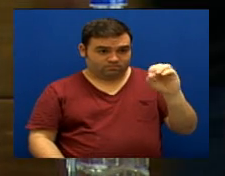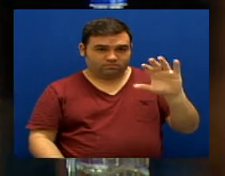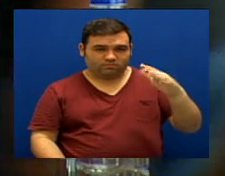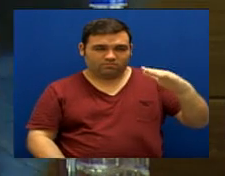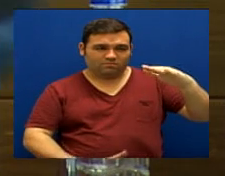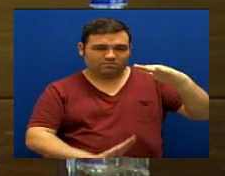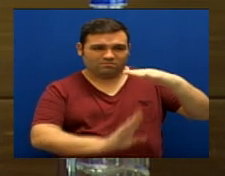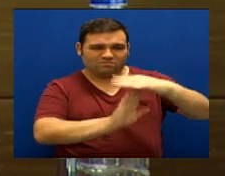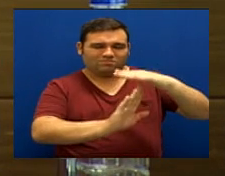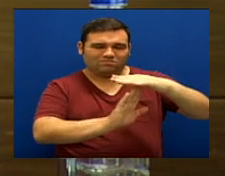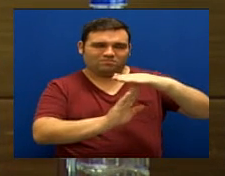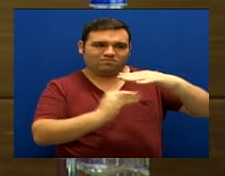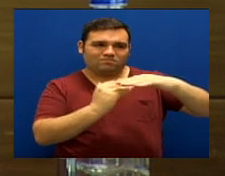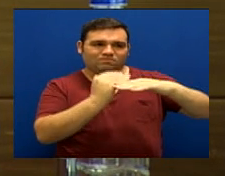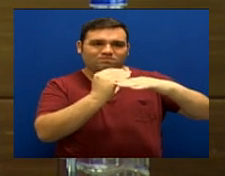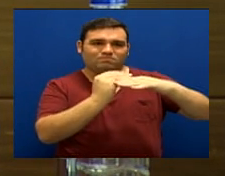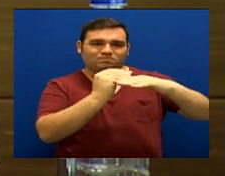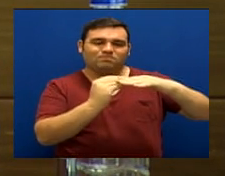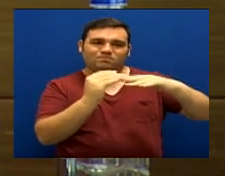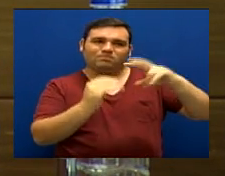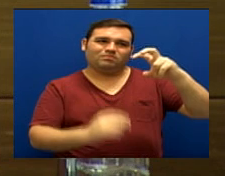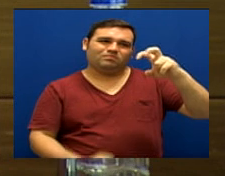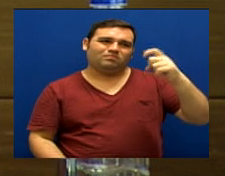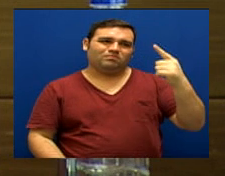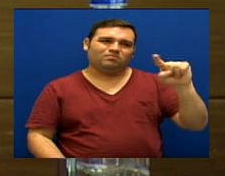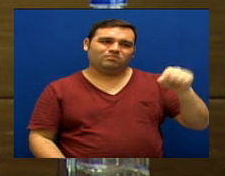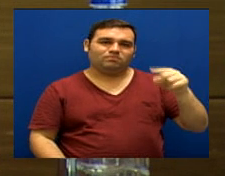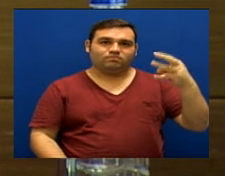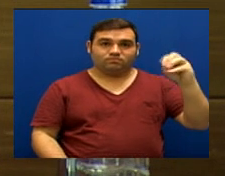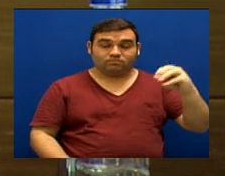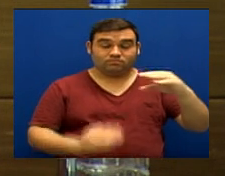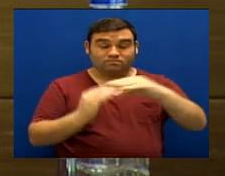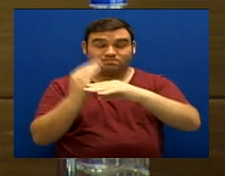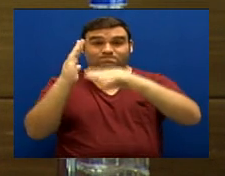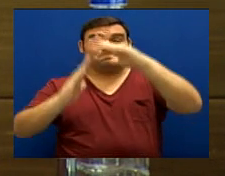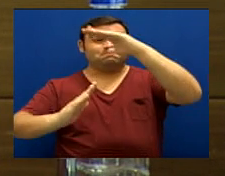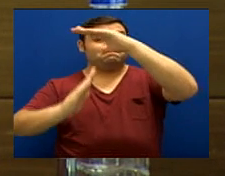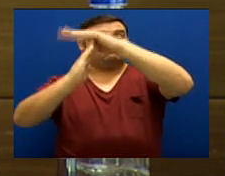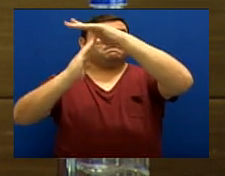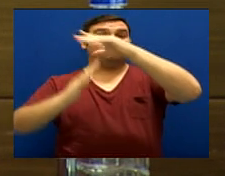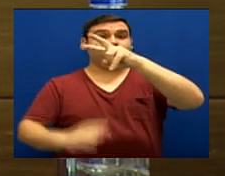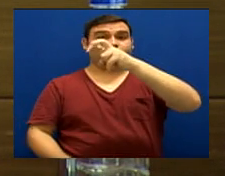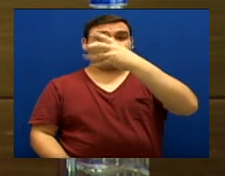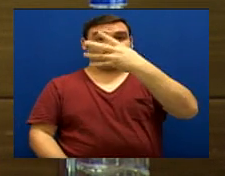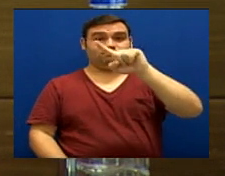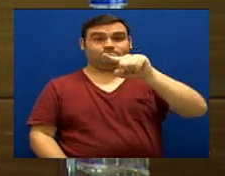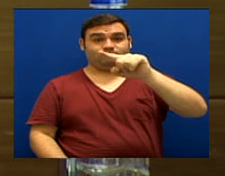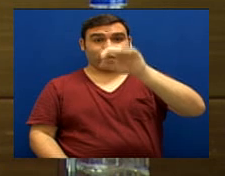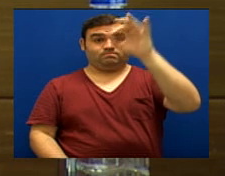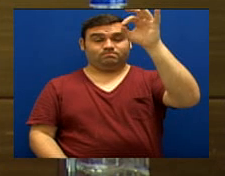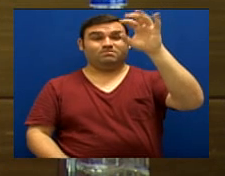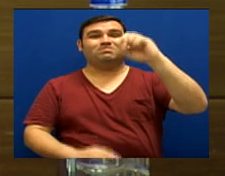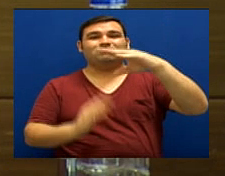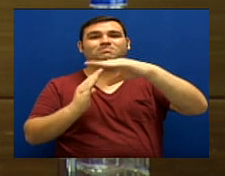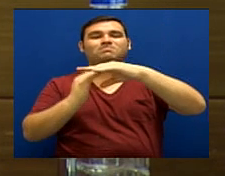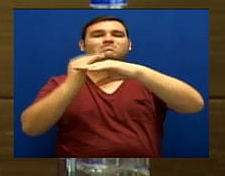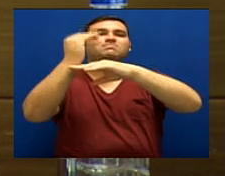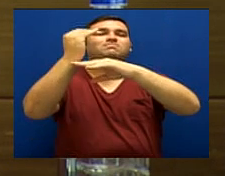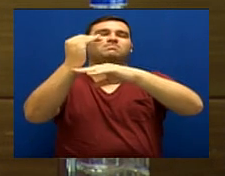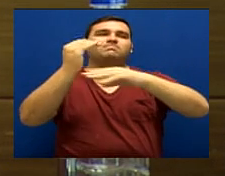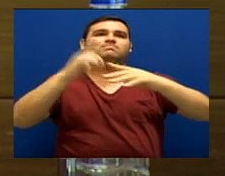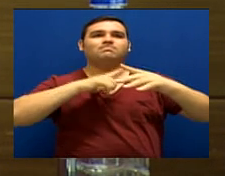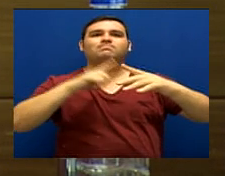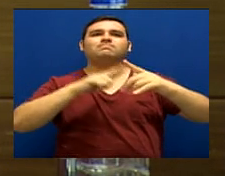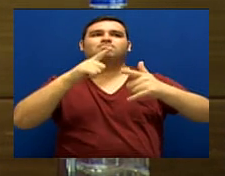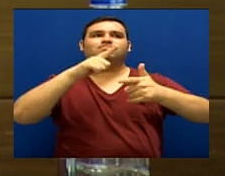o limite prudencial quando chega a us 51,30 limite máximo de 54% passou do limite máximo tem uma